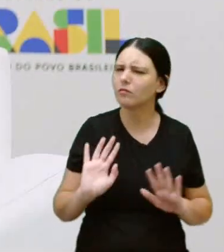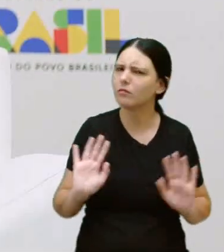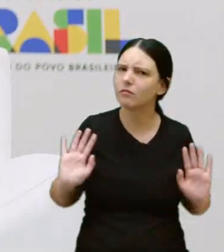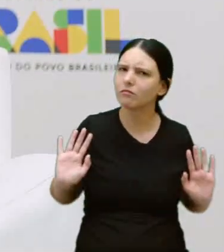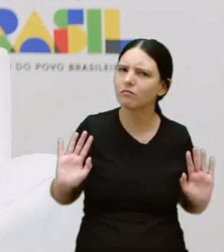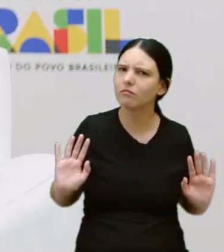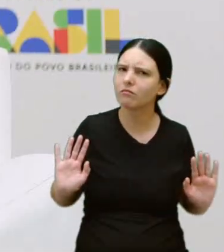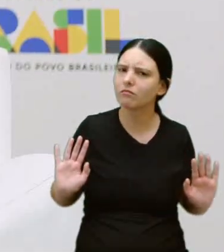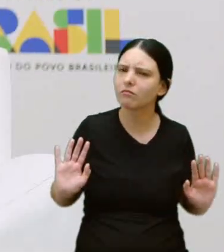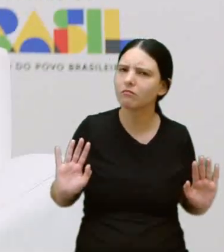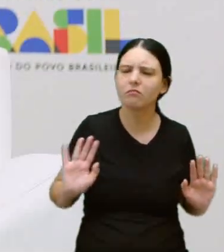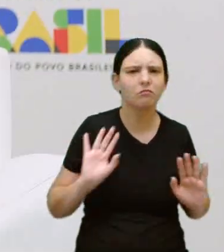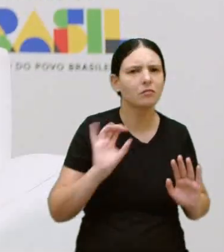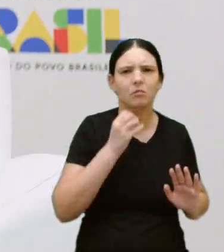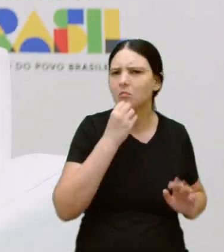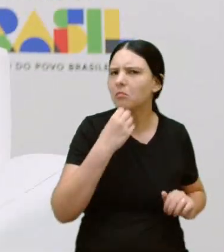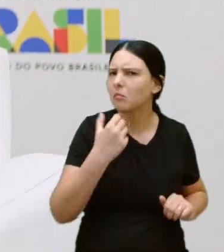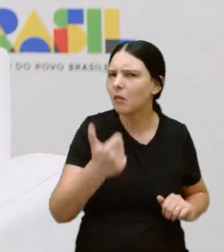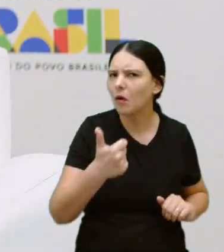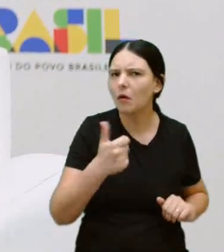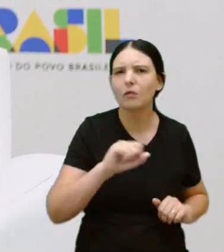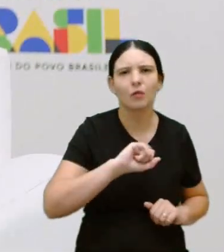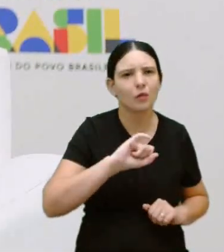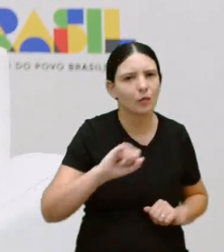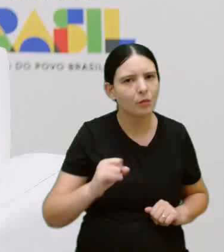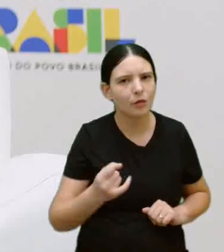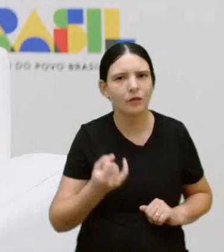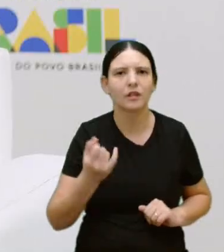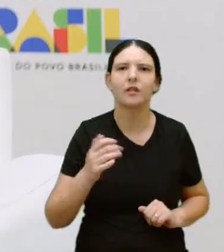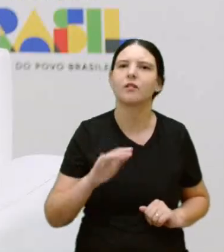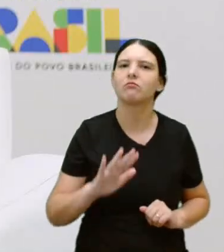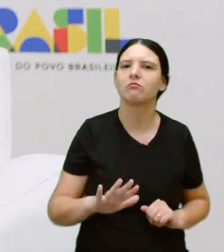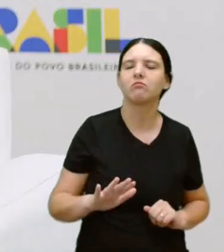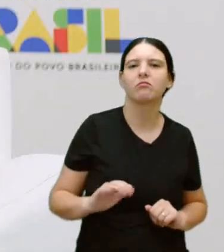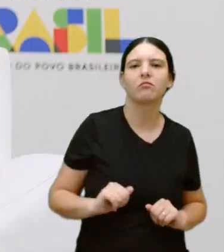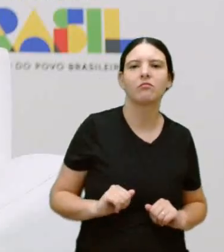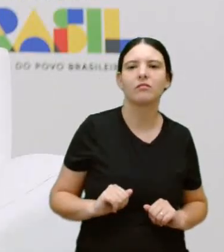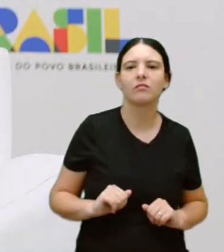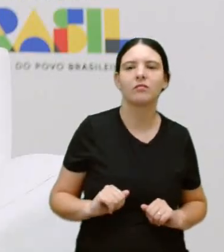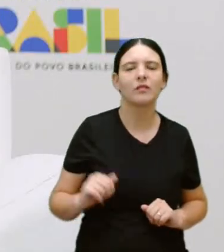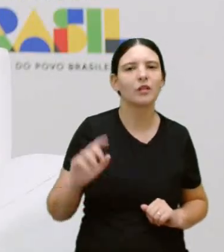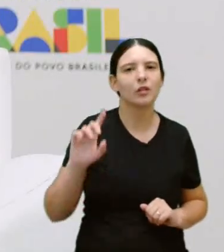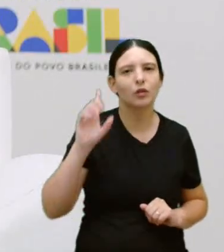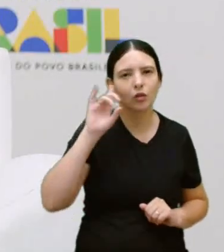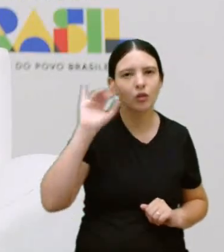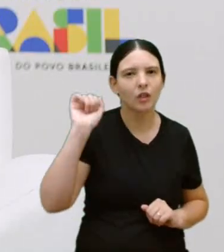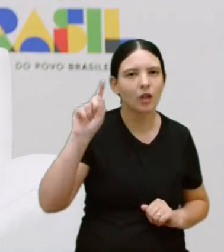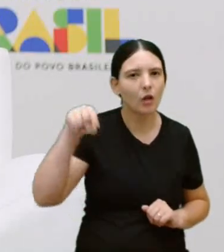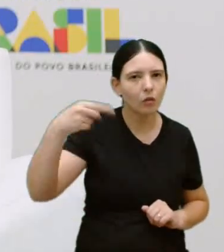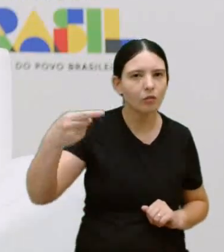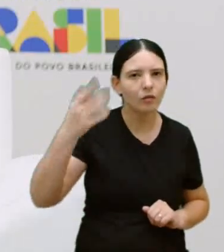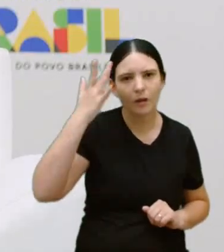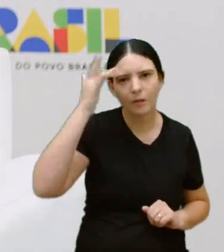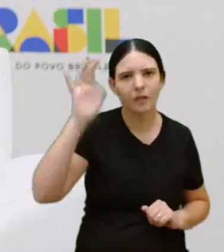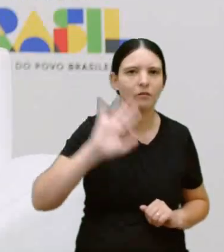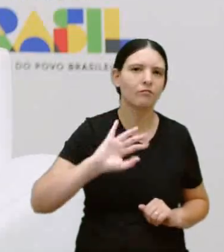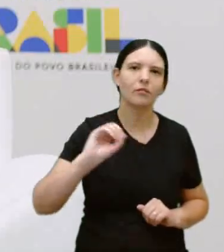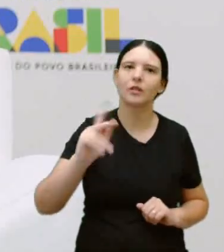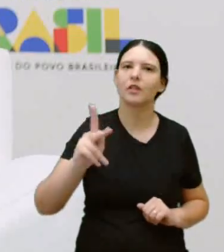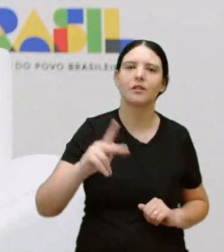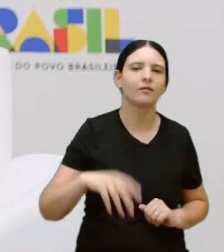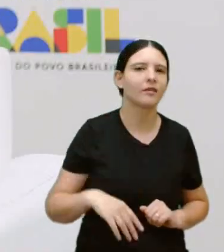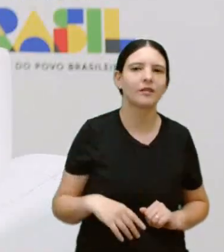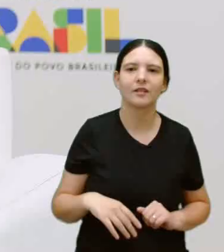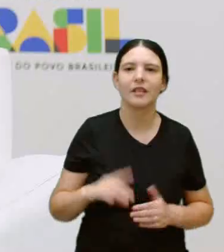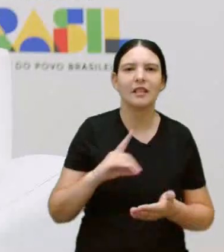foi boa, vou aproveitar essa dose. Amanhã outro dia, que bom. Não vai ser inimigo do fim. Esse inimigo do fim que